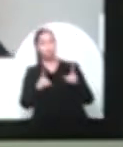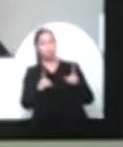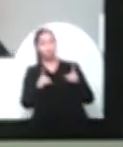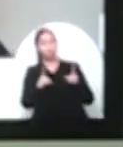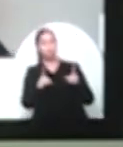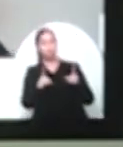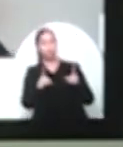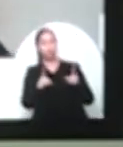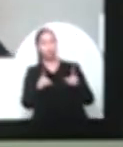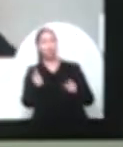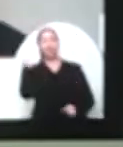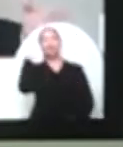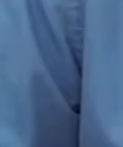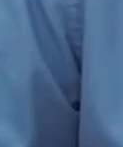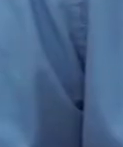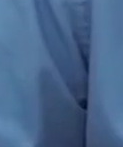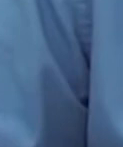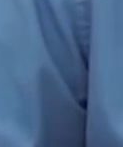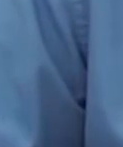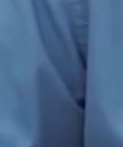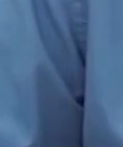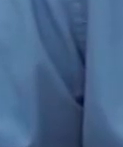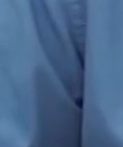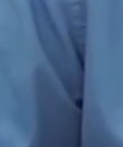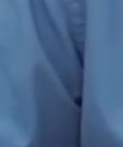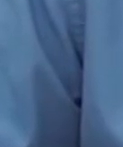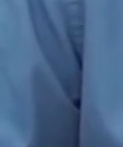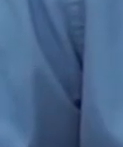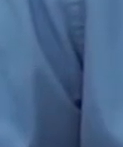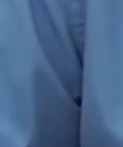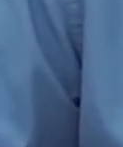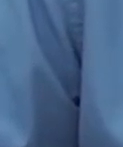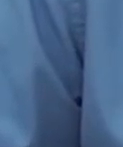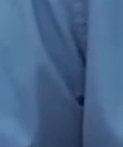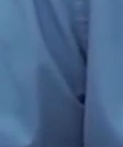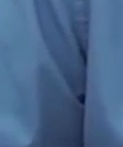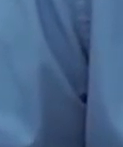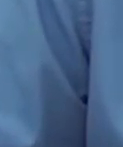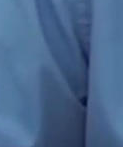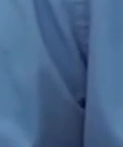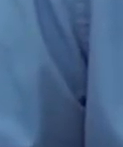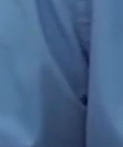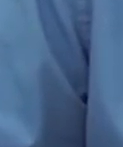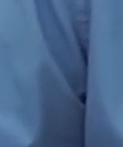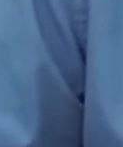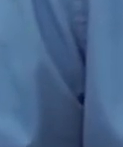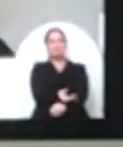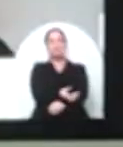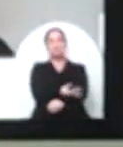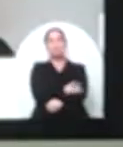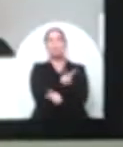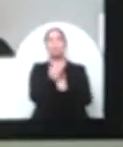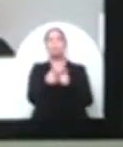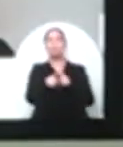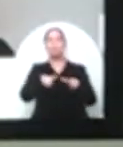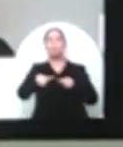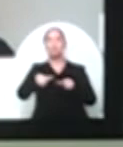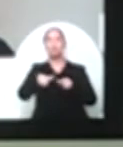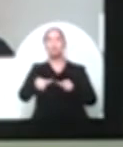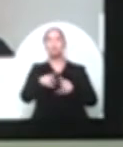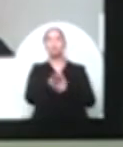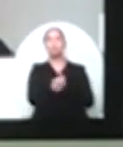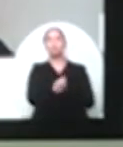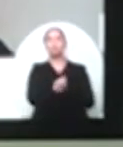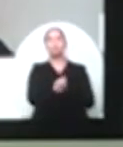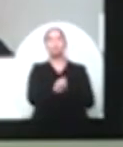terminais urbanos do município. Uma portaria tratando da conduta dos funcionários da Câmara durante o período eleitoral